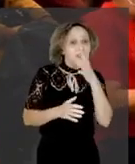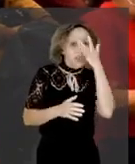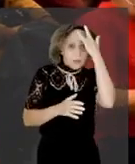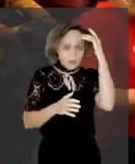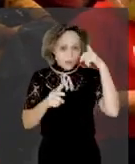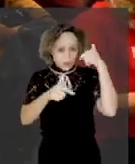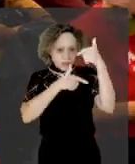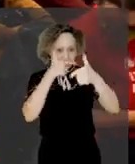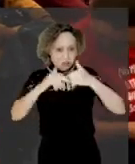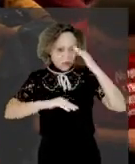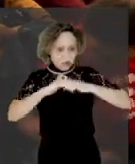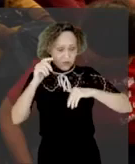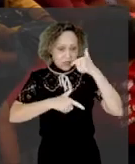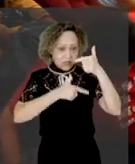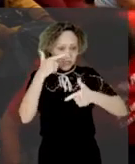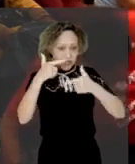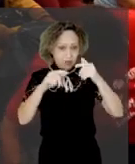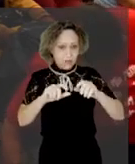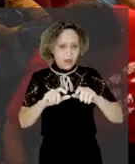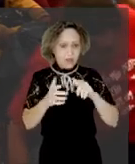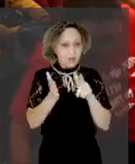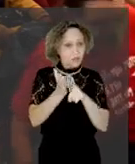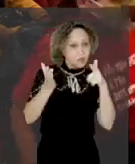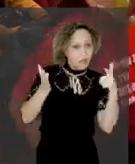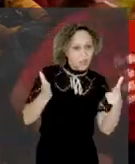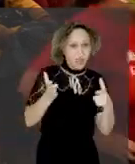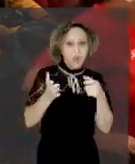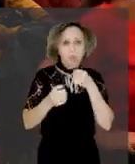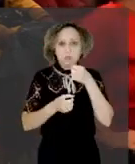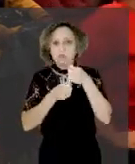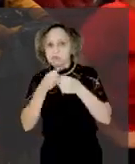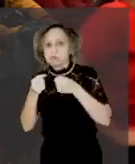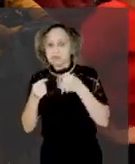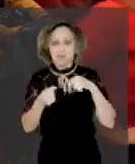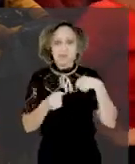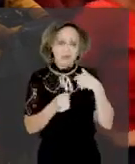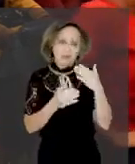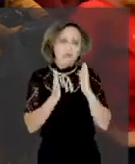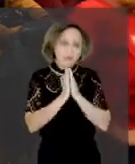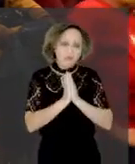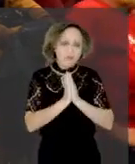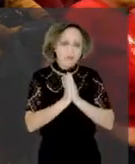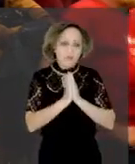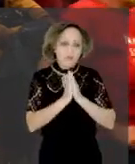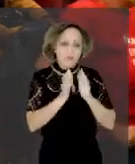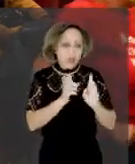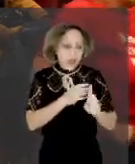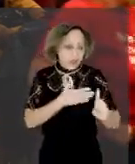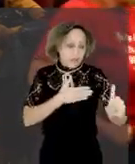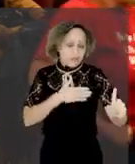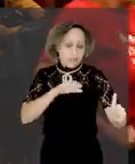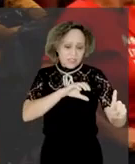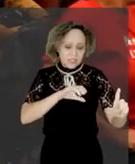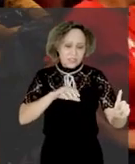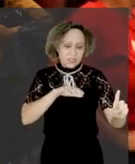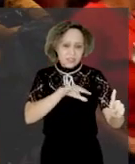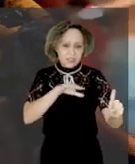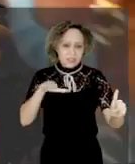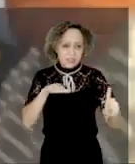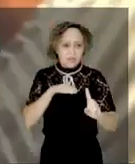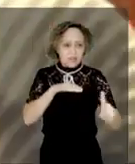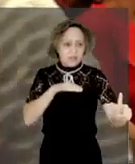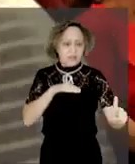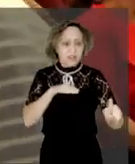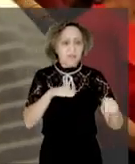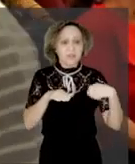atrás também querem ver os nossos convidados, e a gente, sabe, não gostaria que o pessoal ficasse chateado, porque